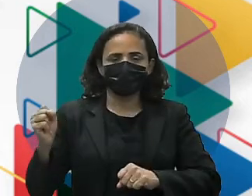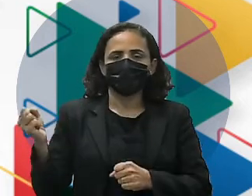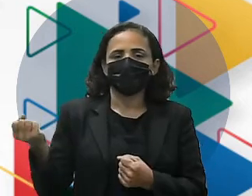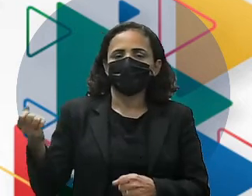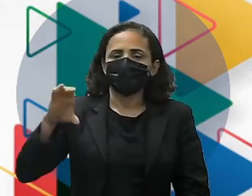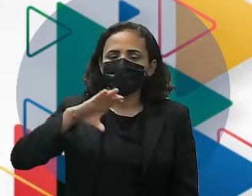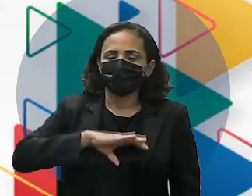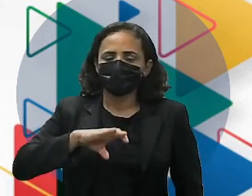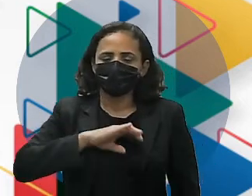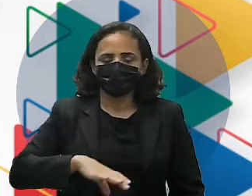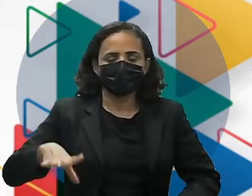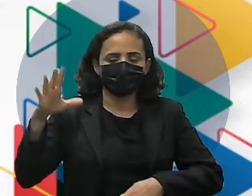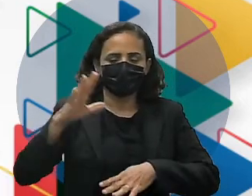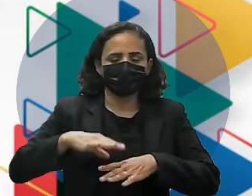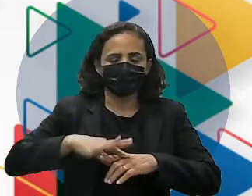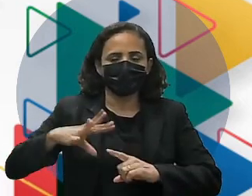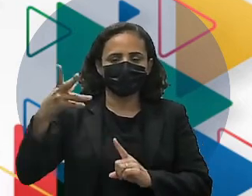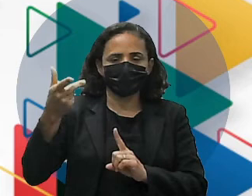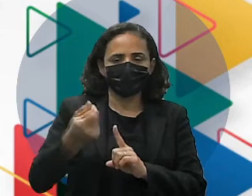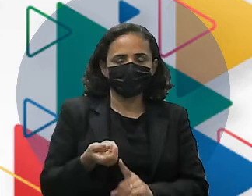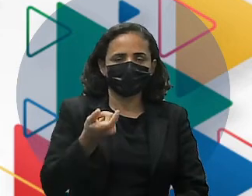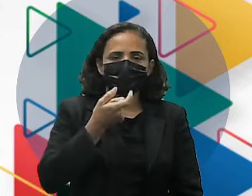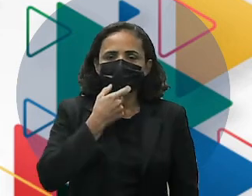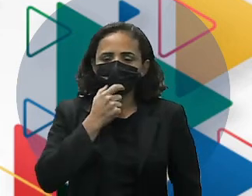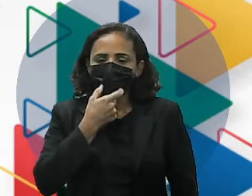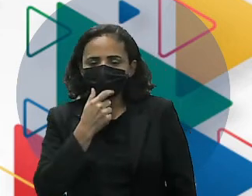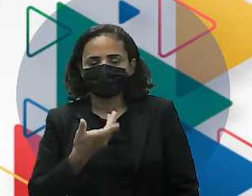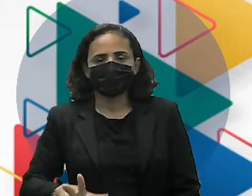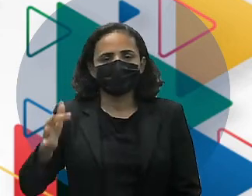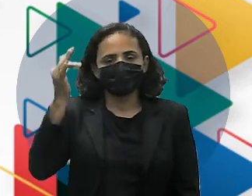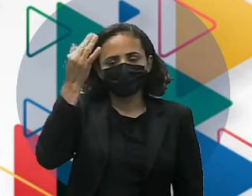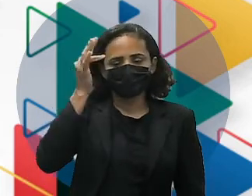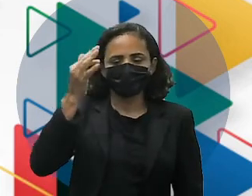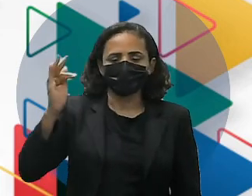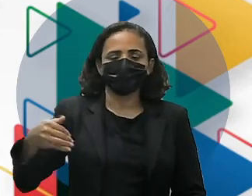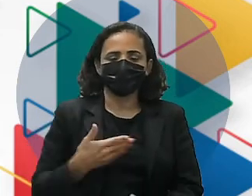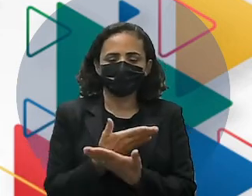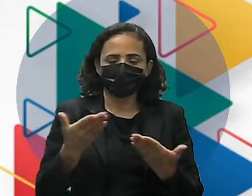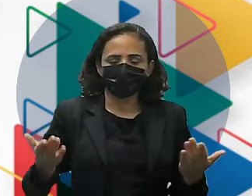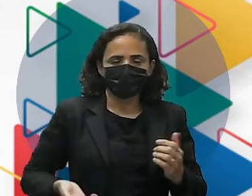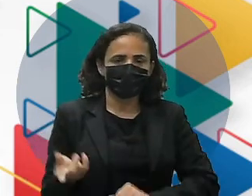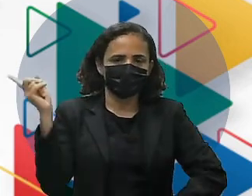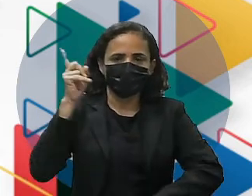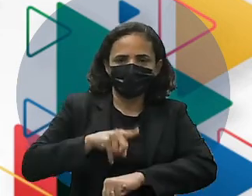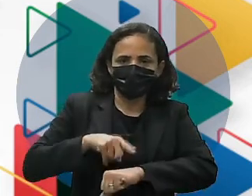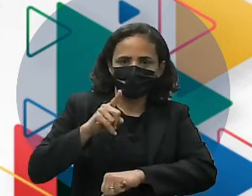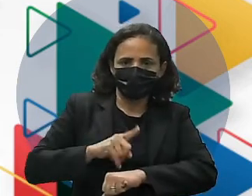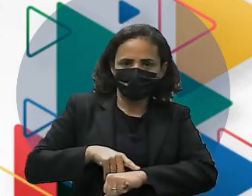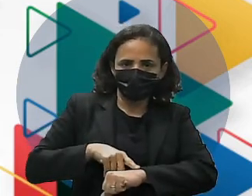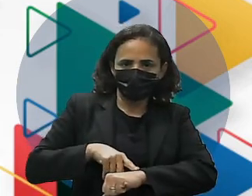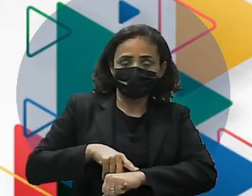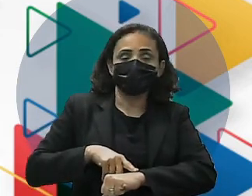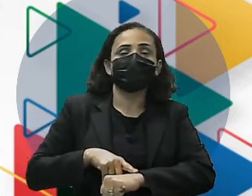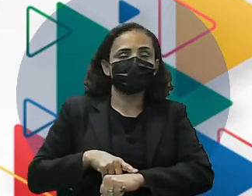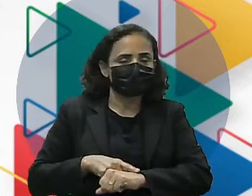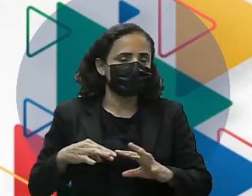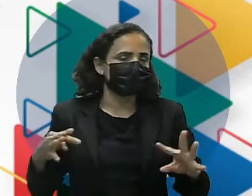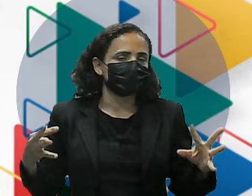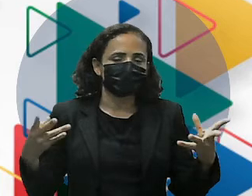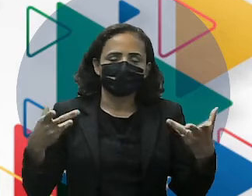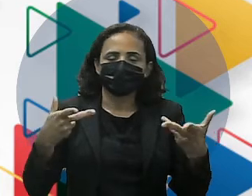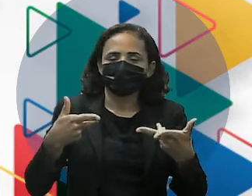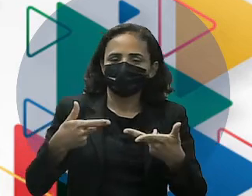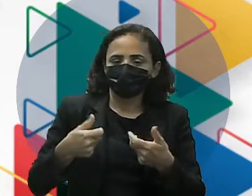matemática, física, língua estrangeira e filosofia. Então, é hora da nossa